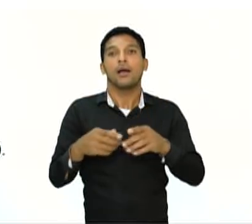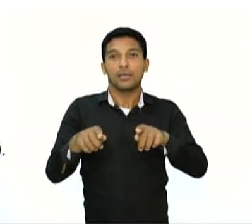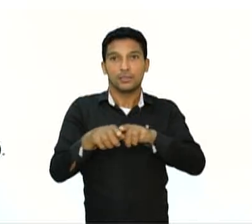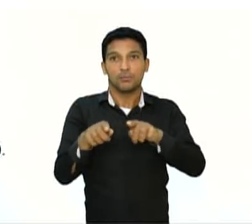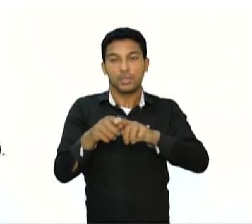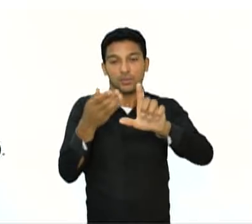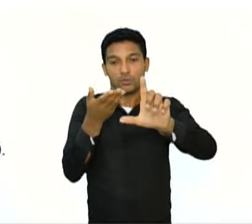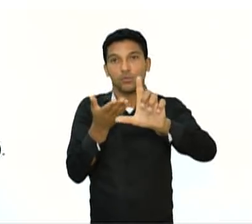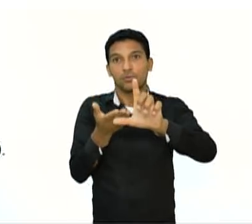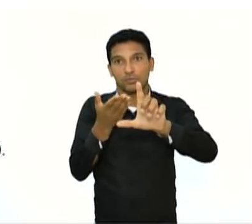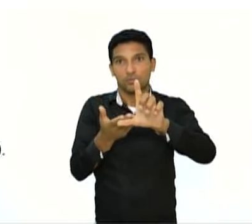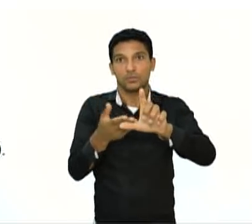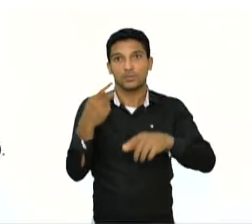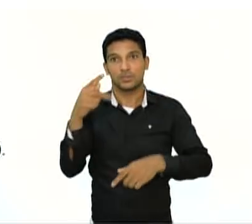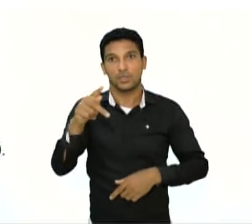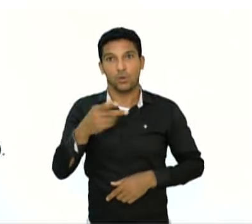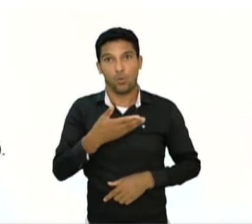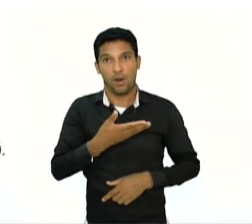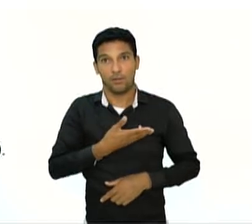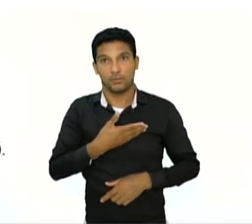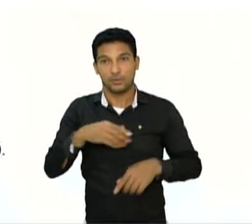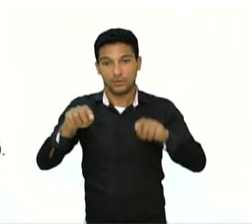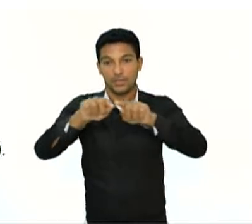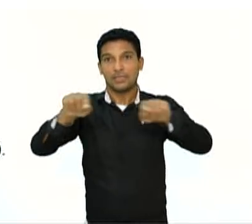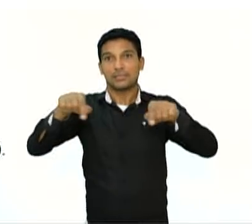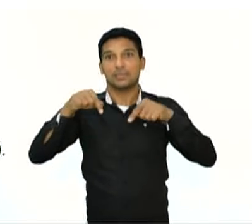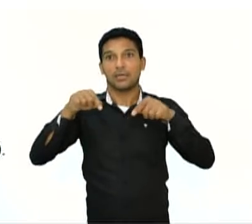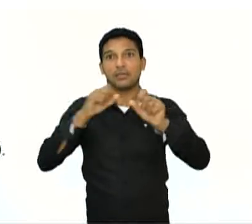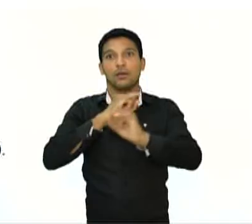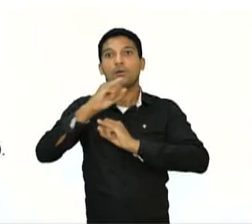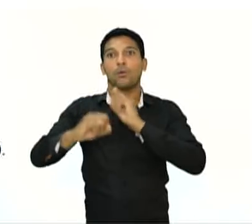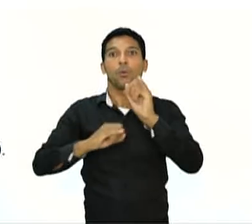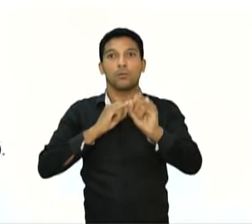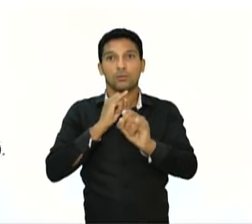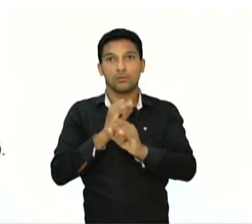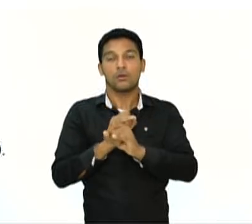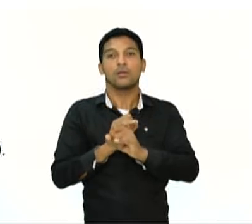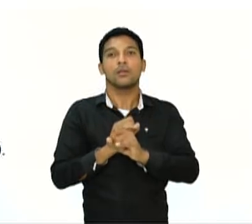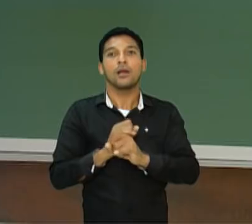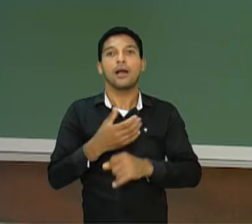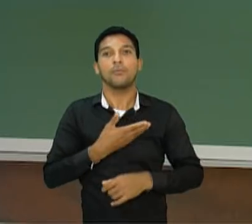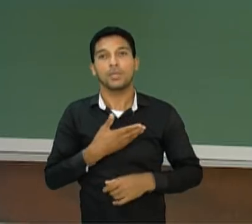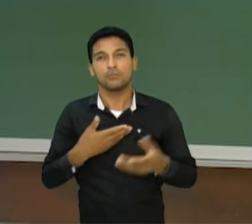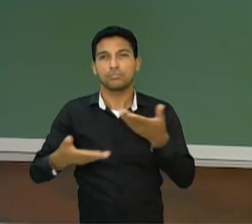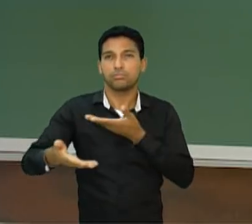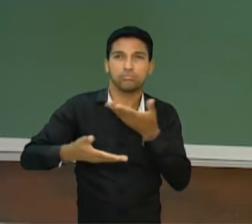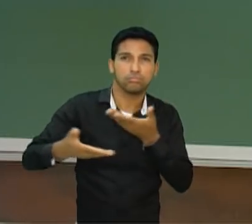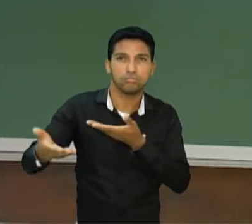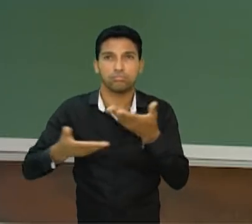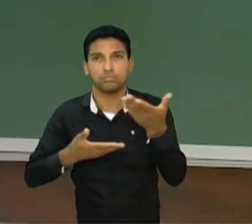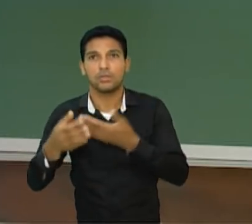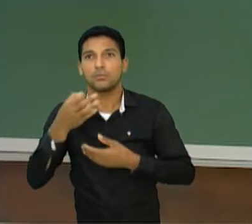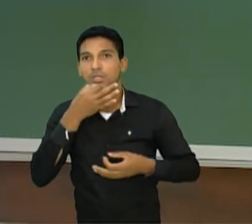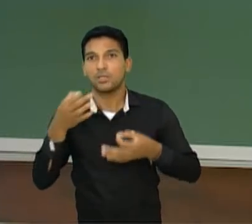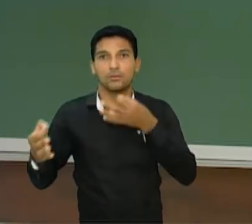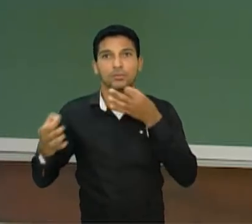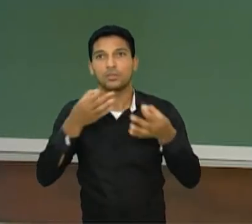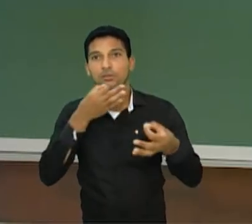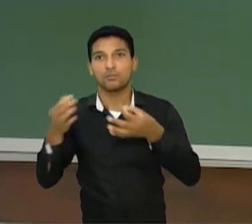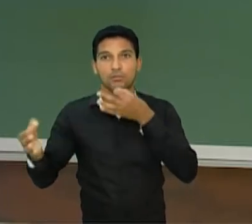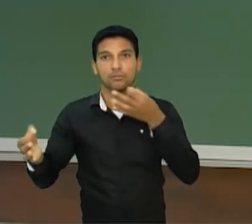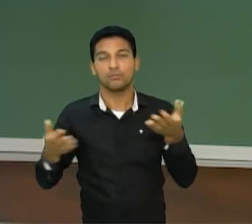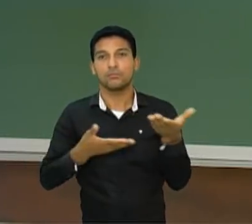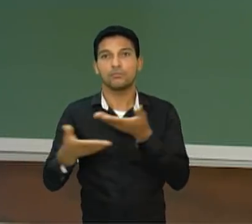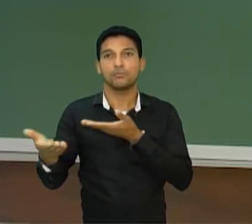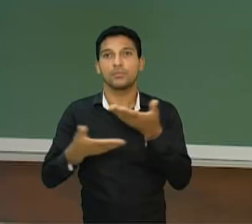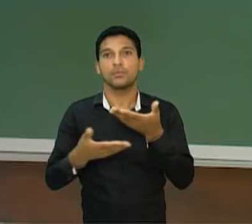que não tinham muitas condições. Mas nós vamos conhecer mais dessa escola. A gente vai conhecer um pouco mais de informação sobre